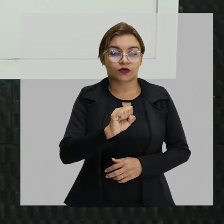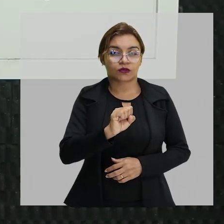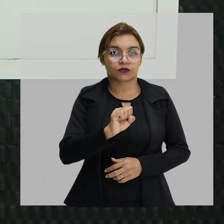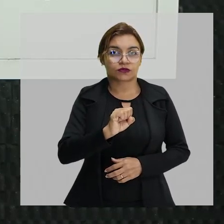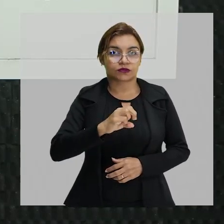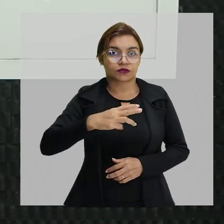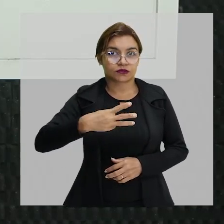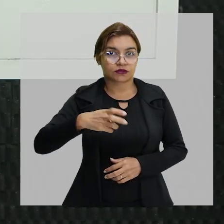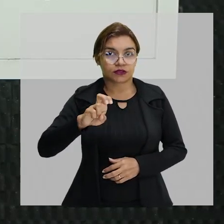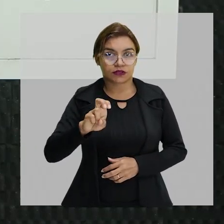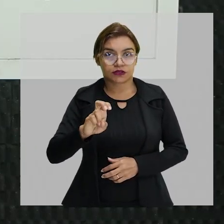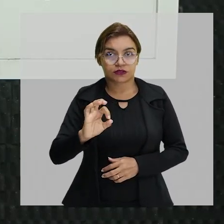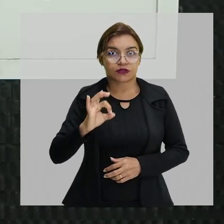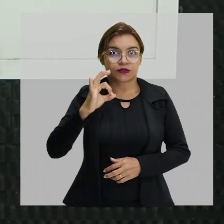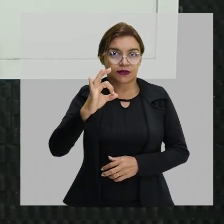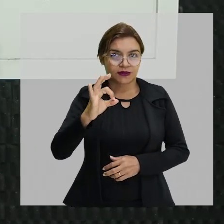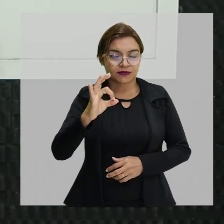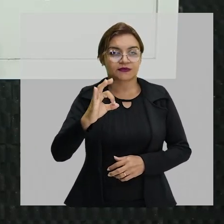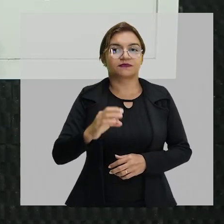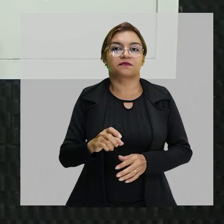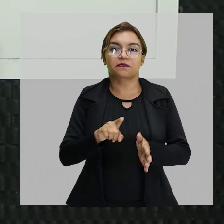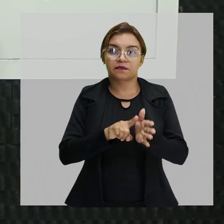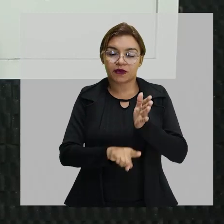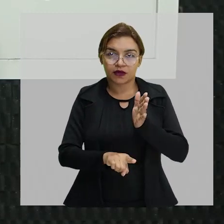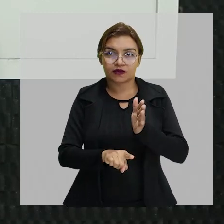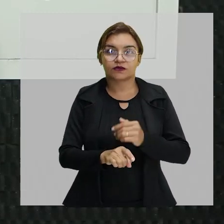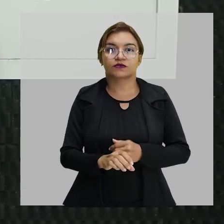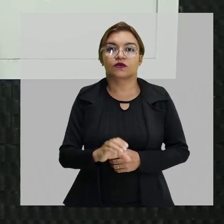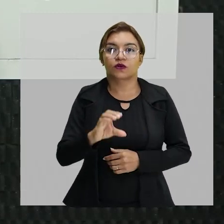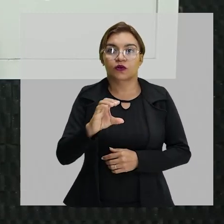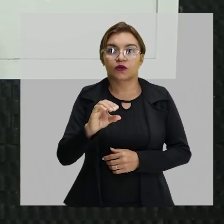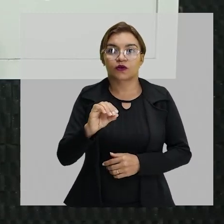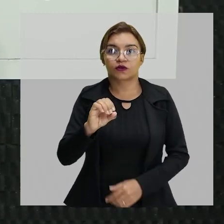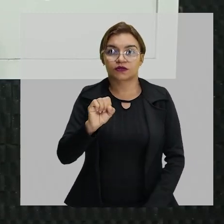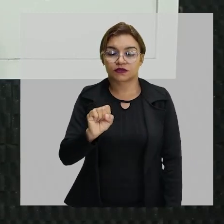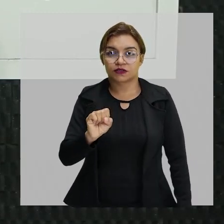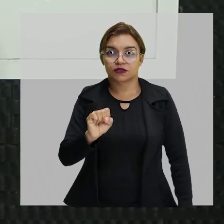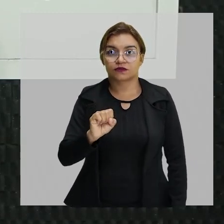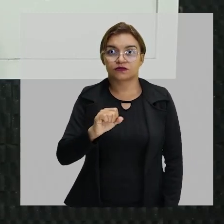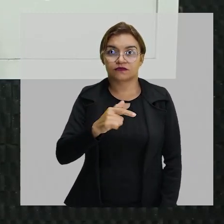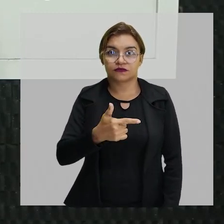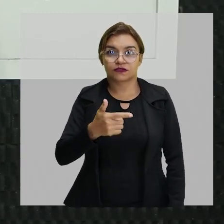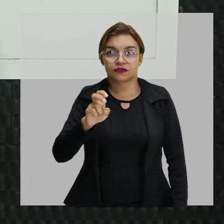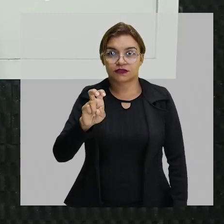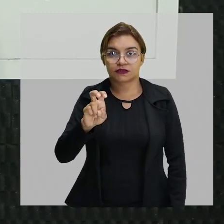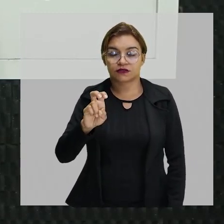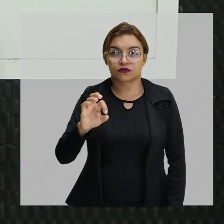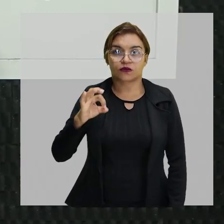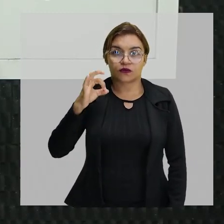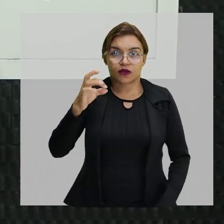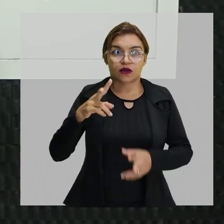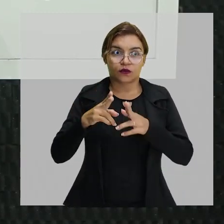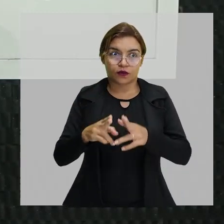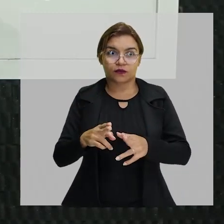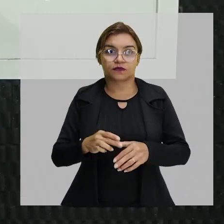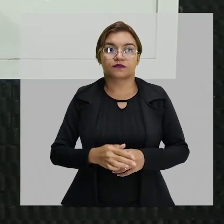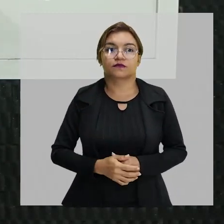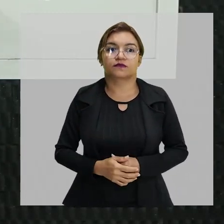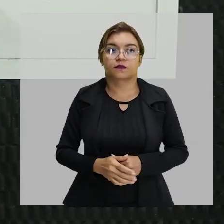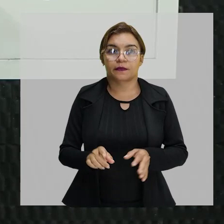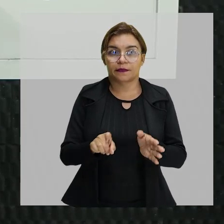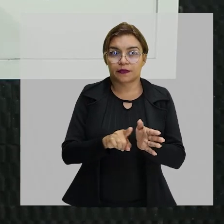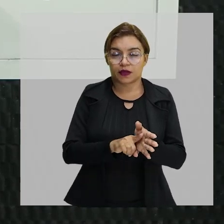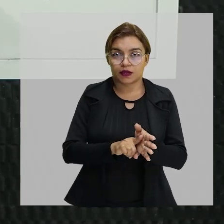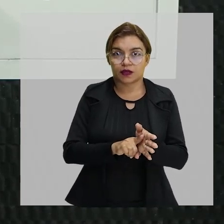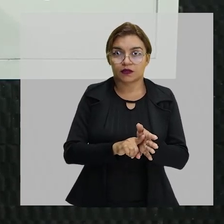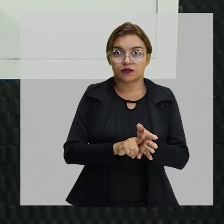de 35 graus menos o cosseno de 25 graus vai ser igual